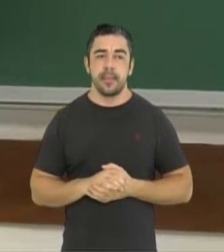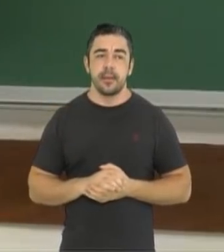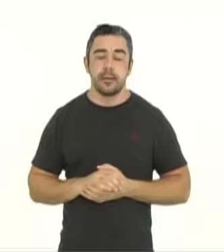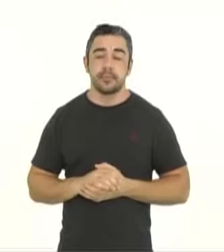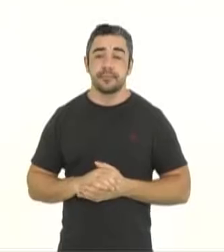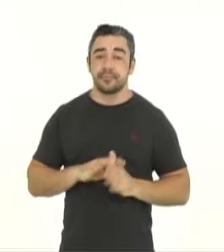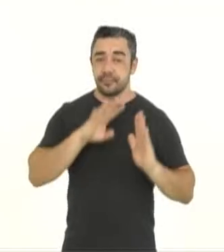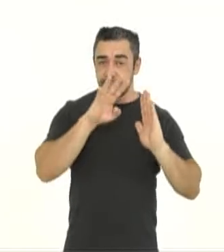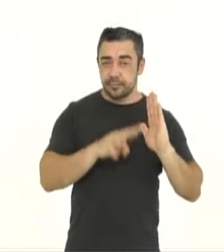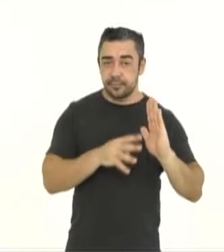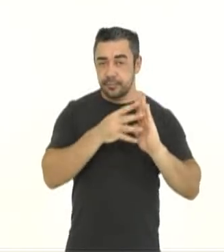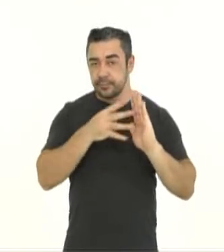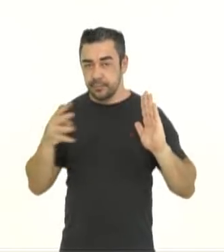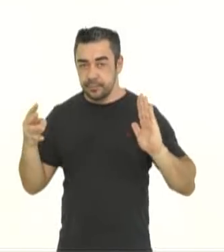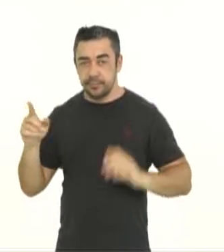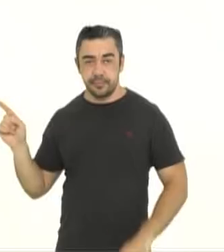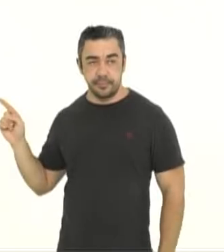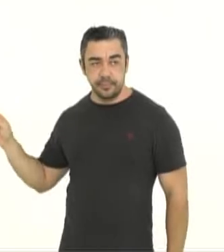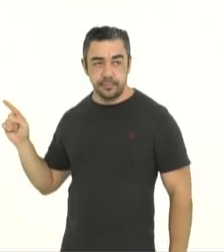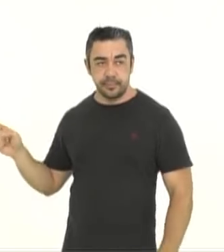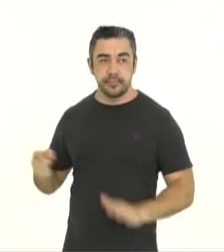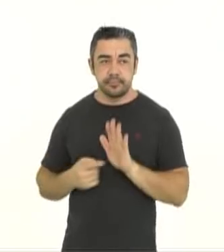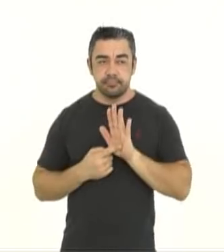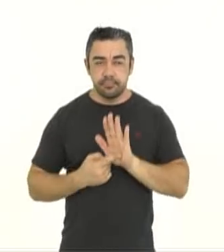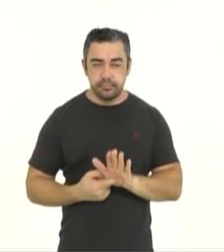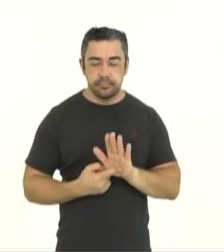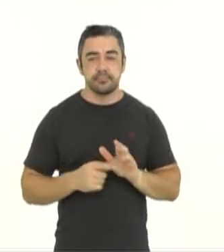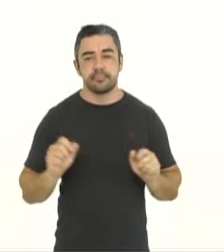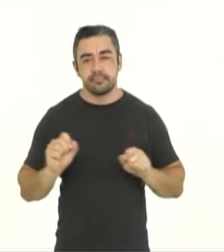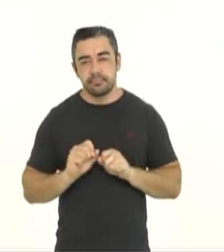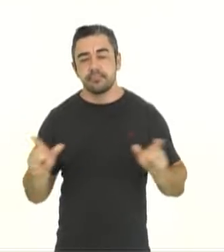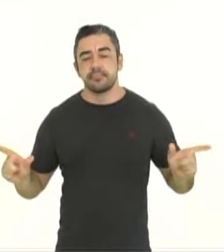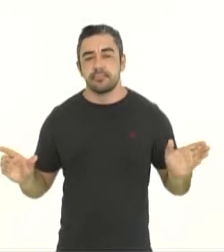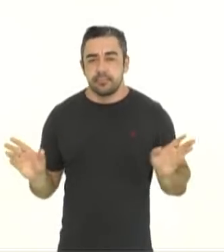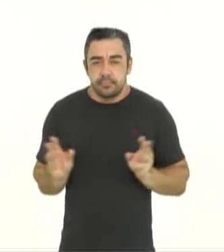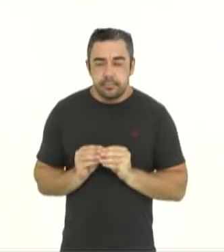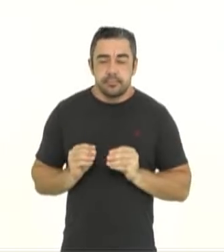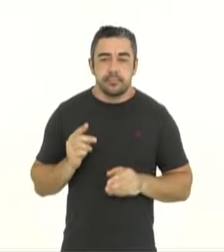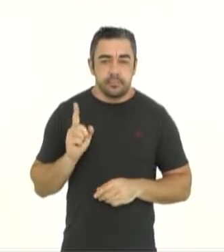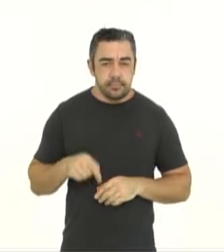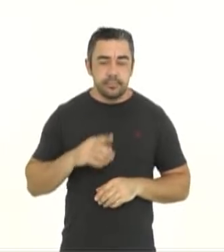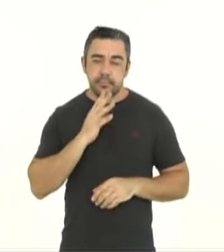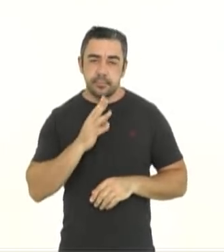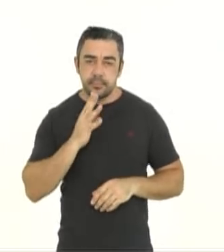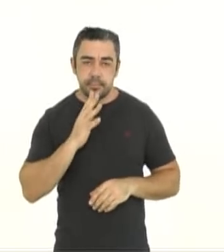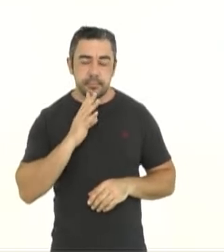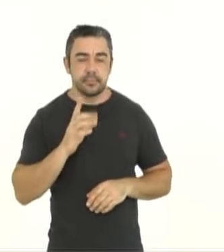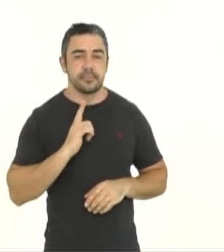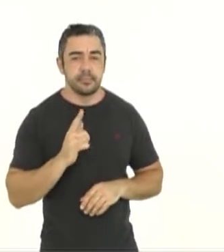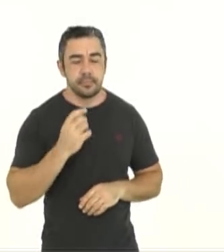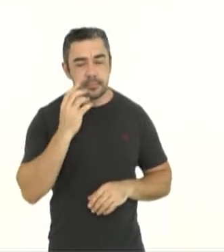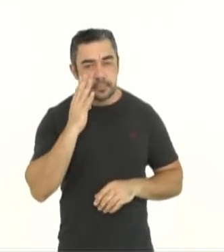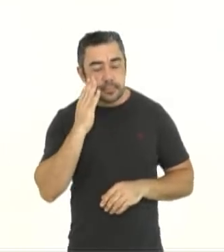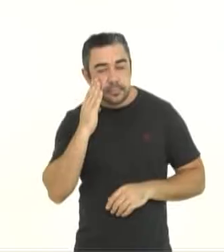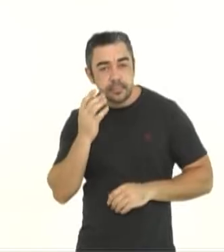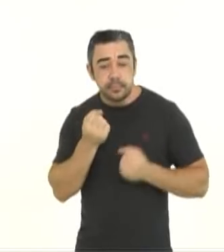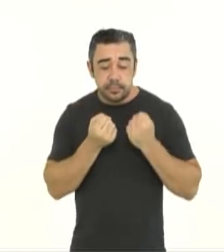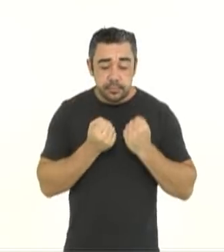A tabela que a gente tem aqui mostra alguns prefixos que são reconhecidos pela Conferência Geral de Pesos e